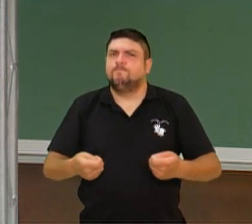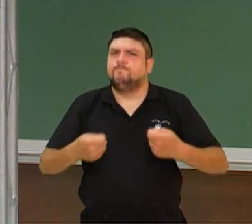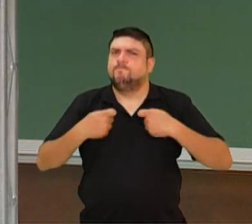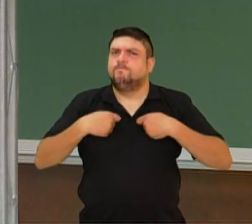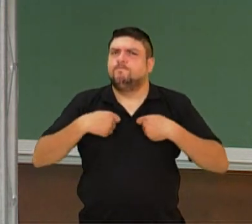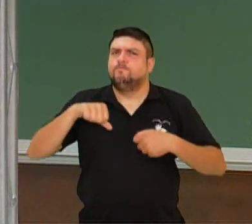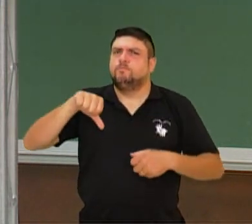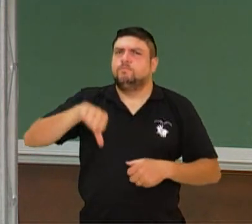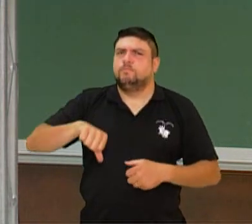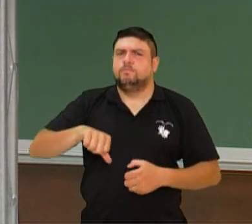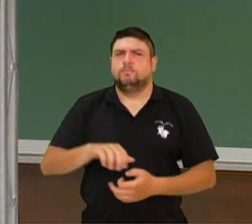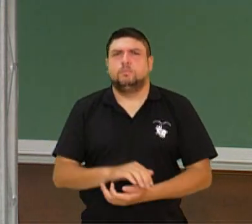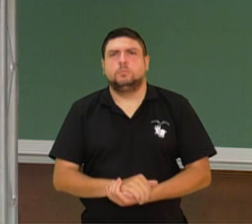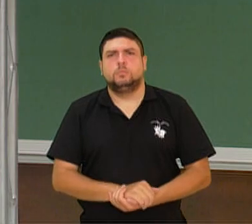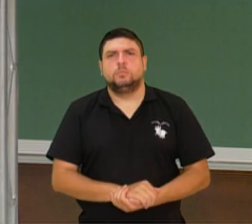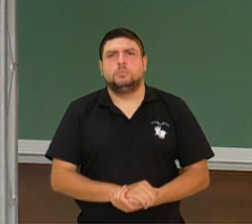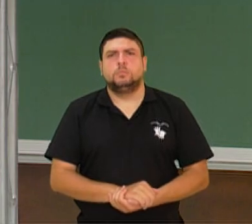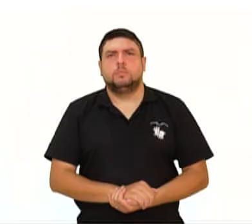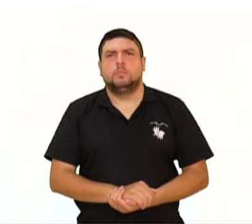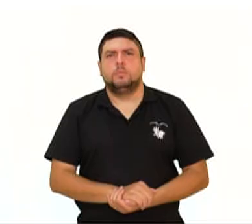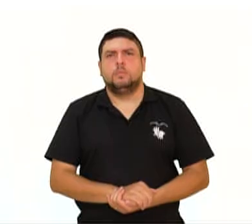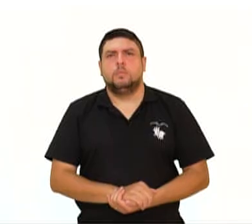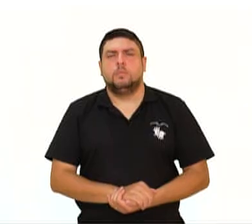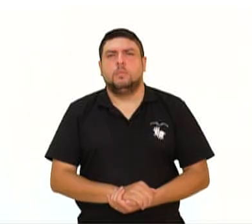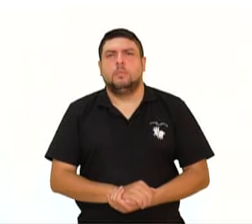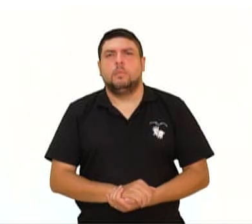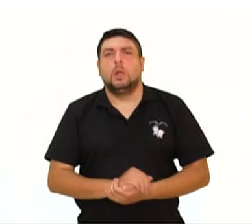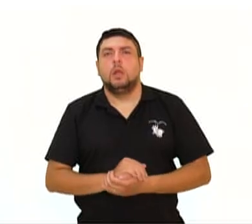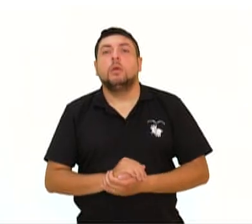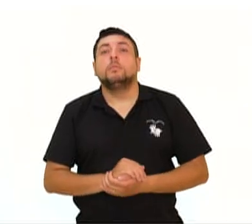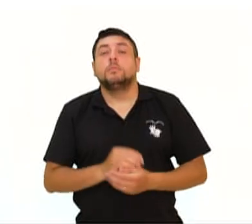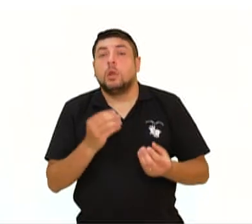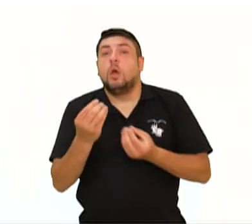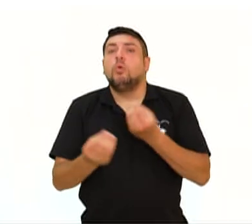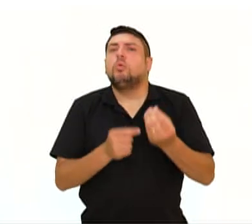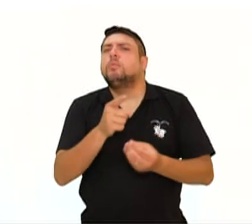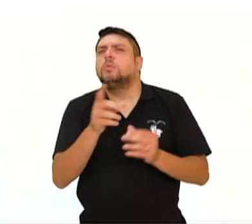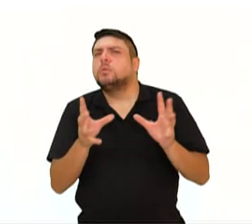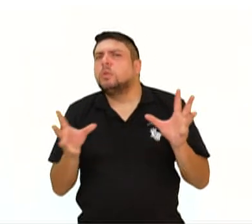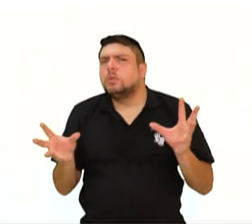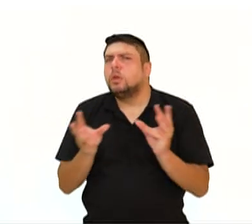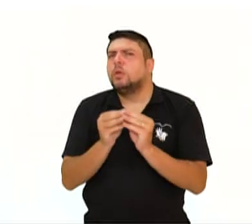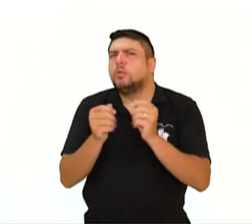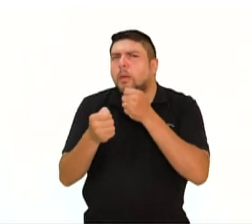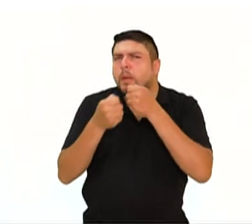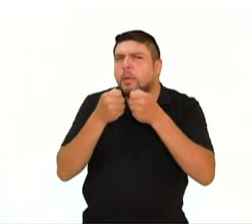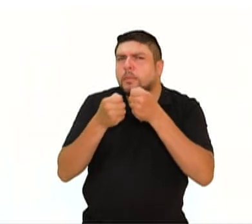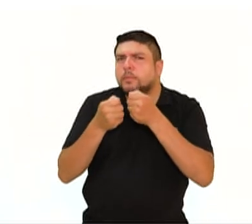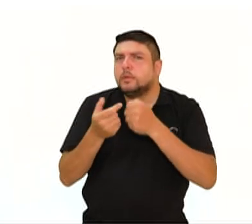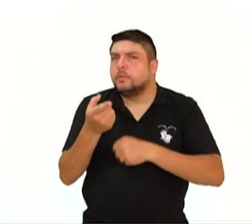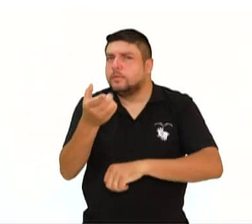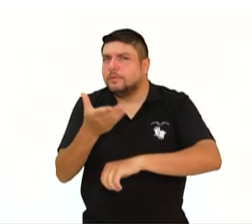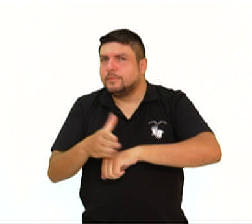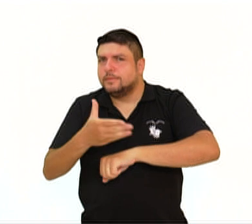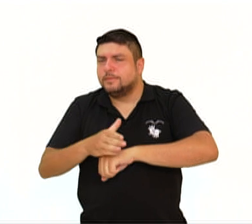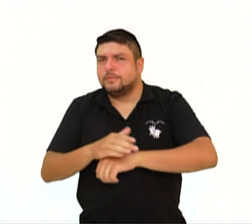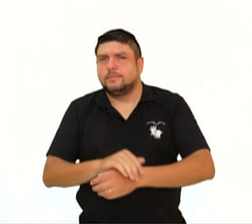hein? Como você resumiria a entrevista que acabamos de ler com vocês agora?